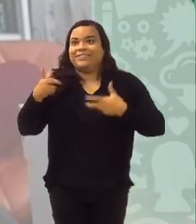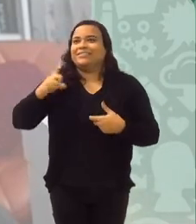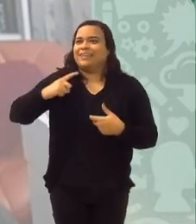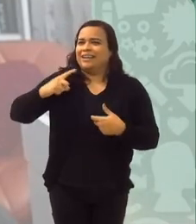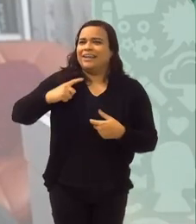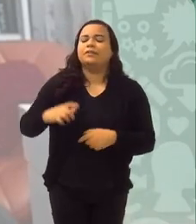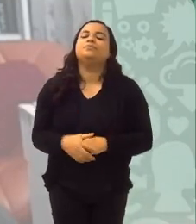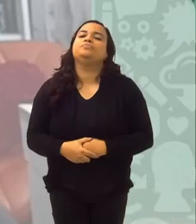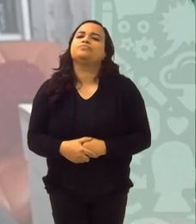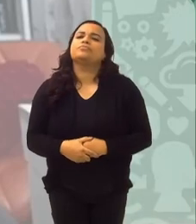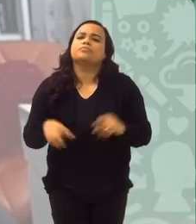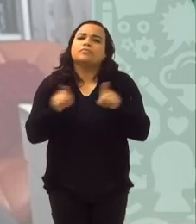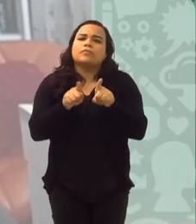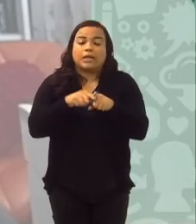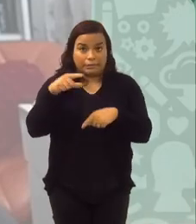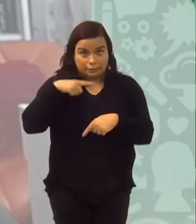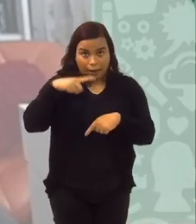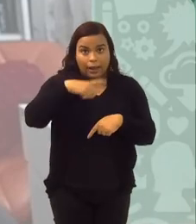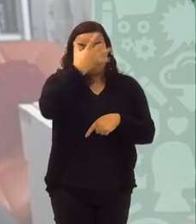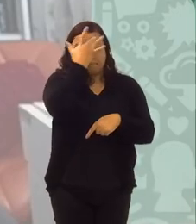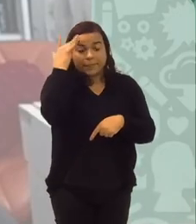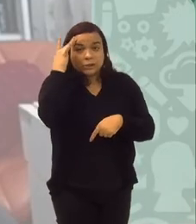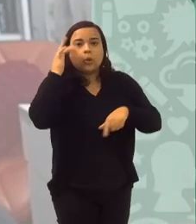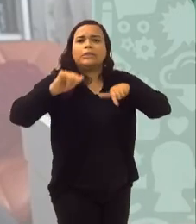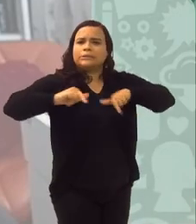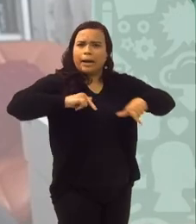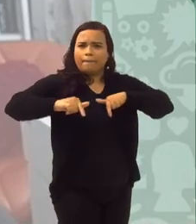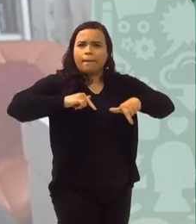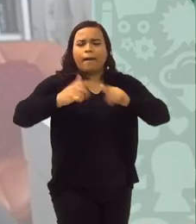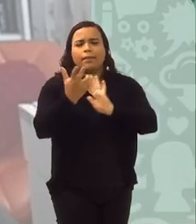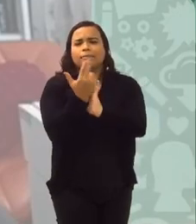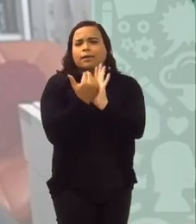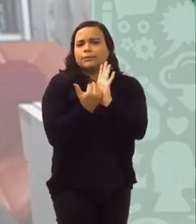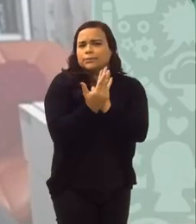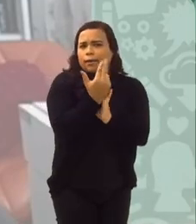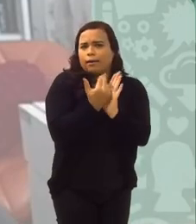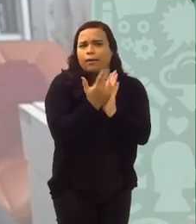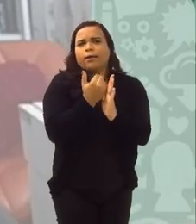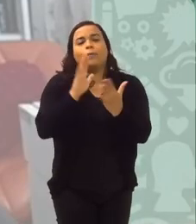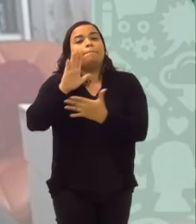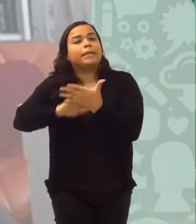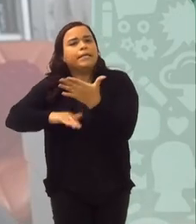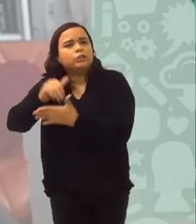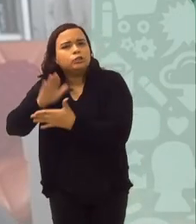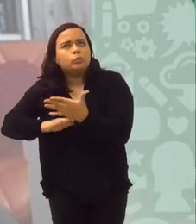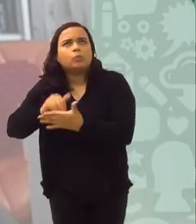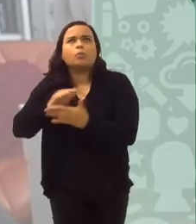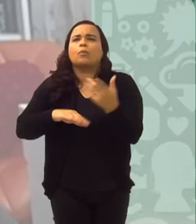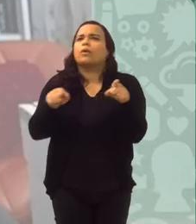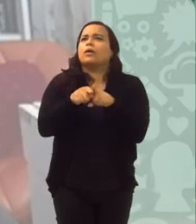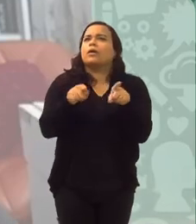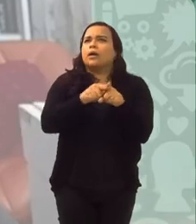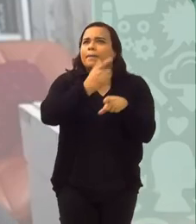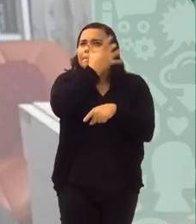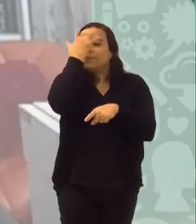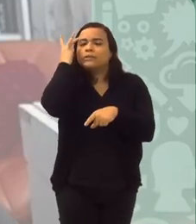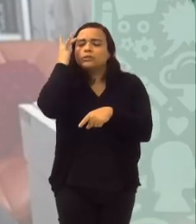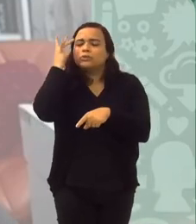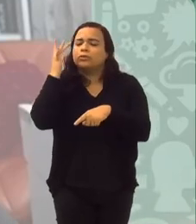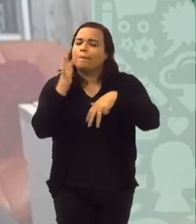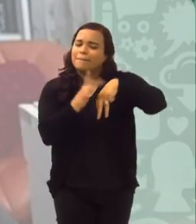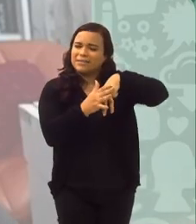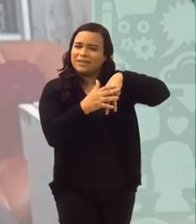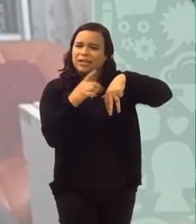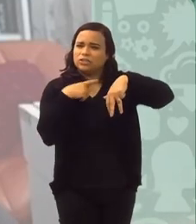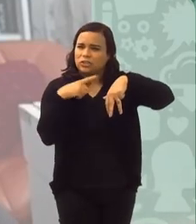ele. Tem pacientes que trabalham com desenho, com pintura. Eu tenho um